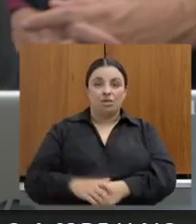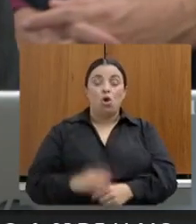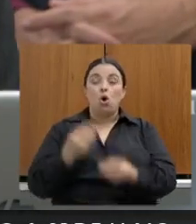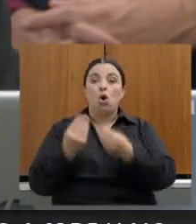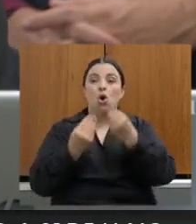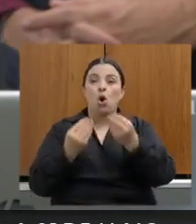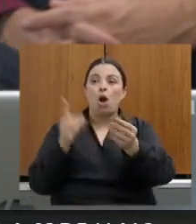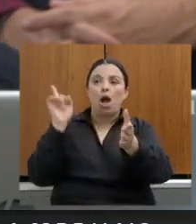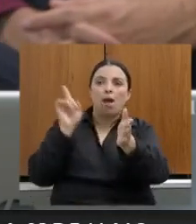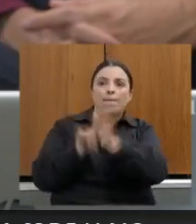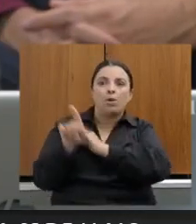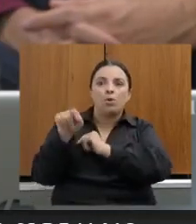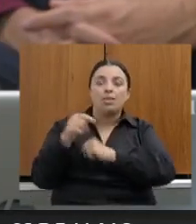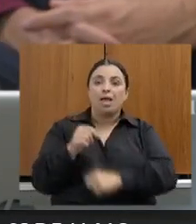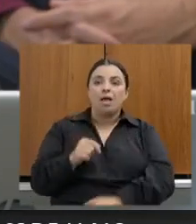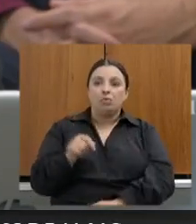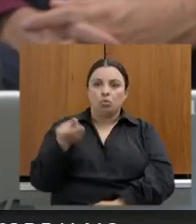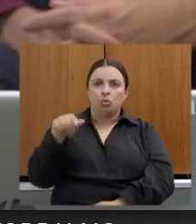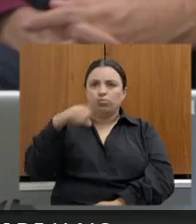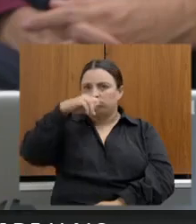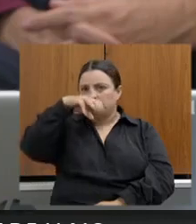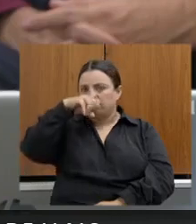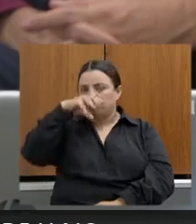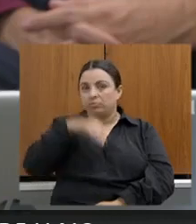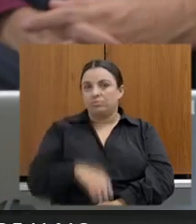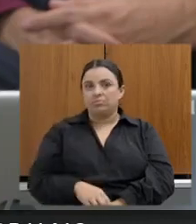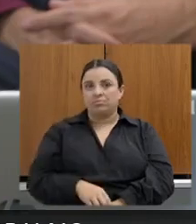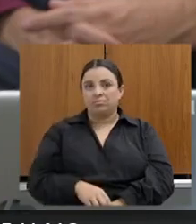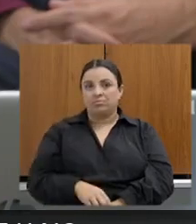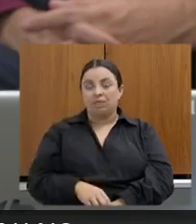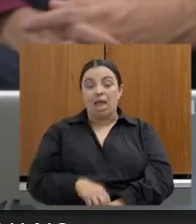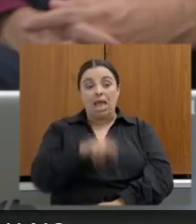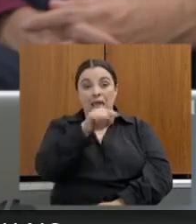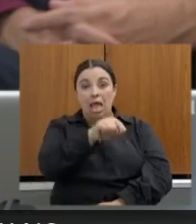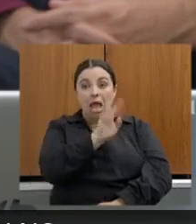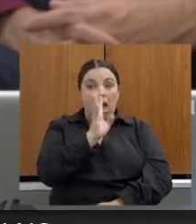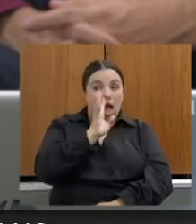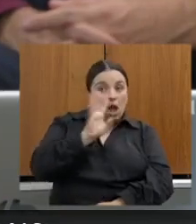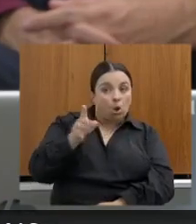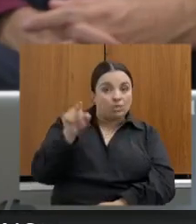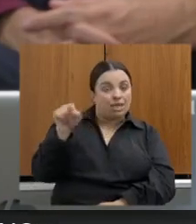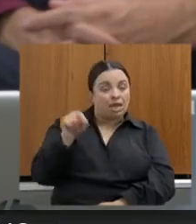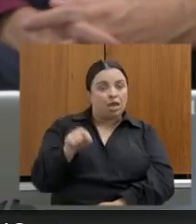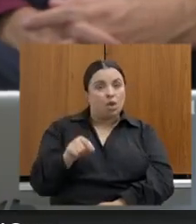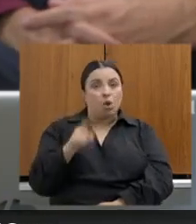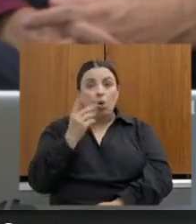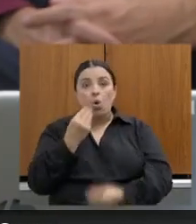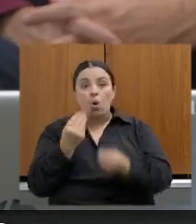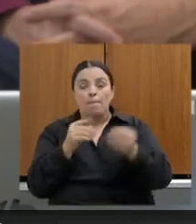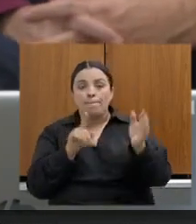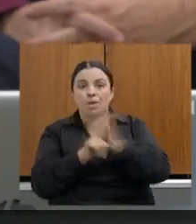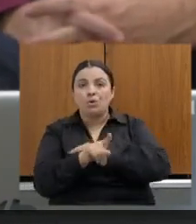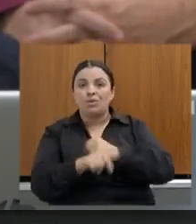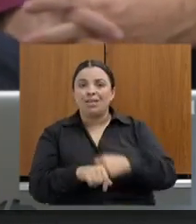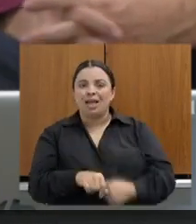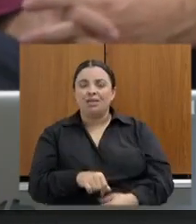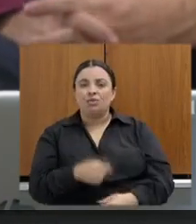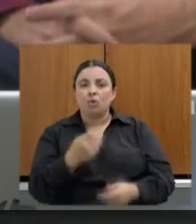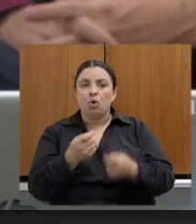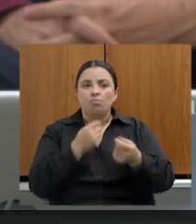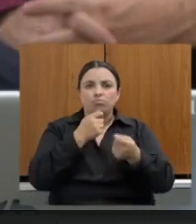Como interrogar a outra parte tá usando para saber se essa parte não está também tramando